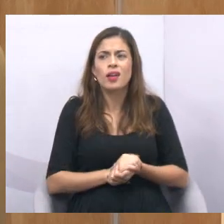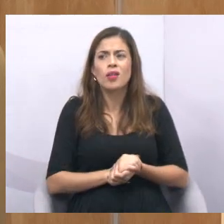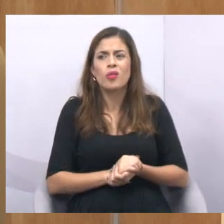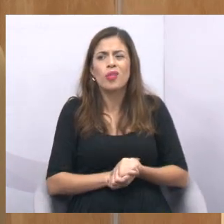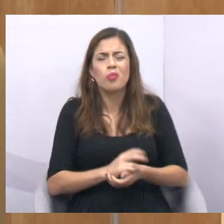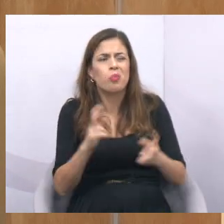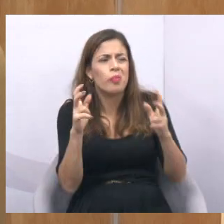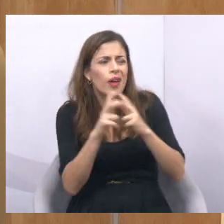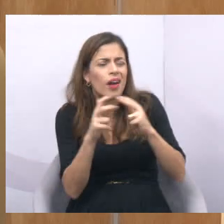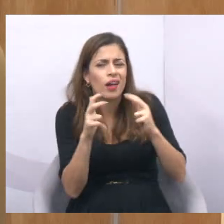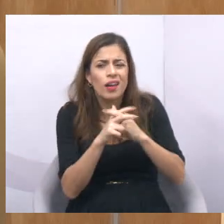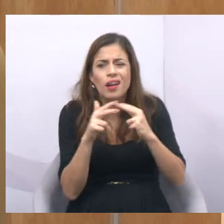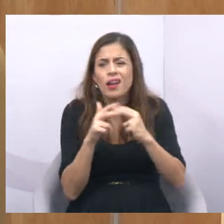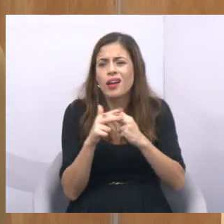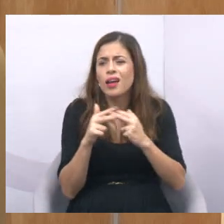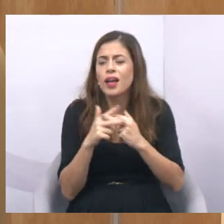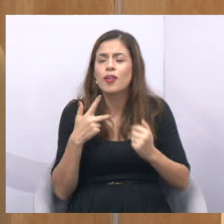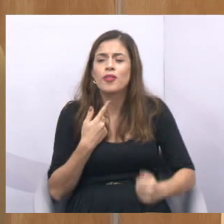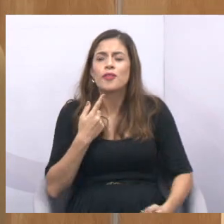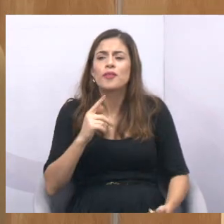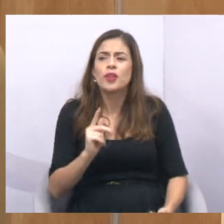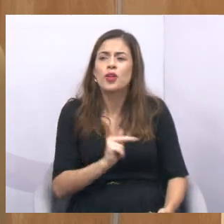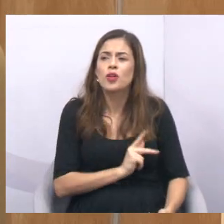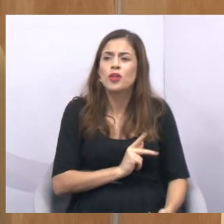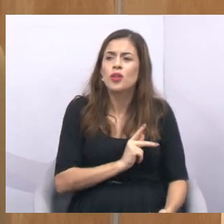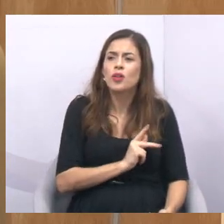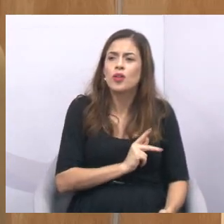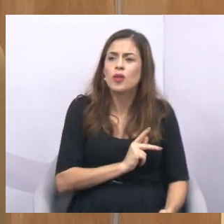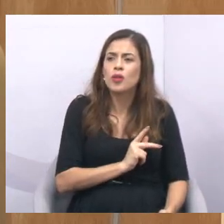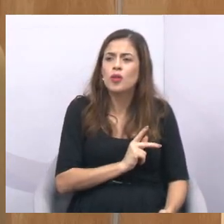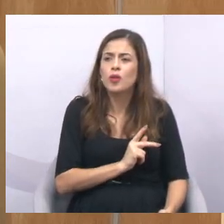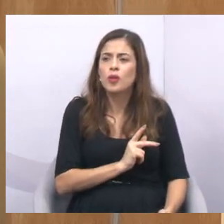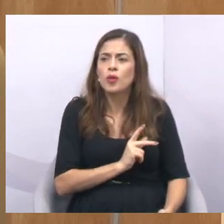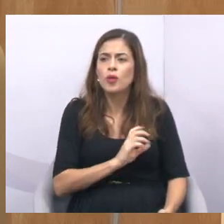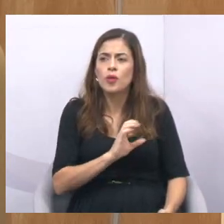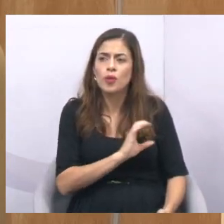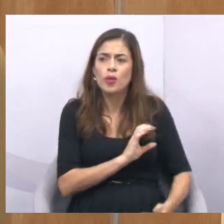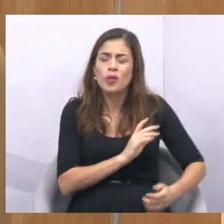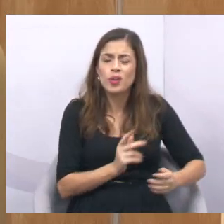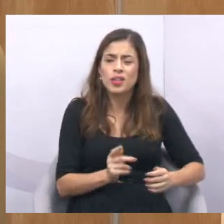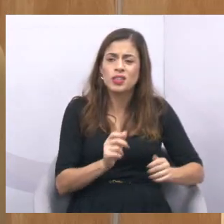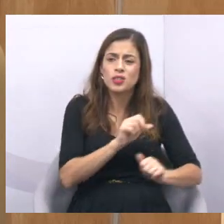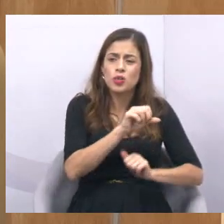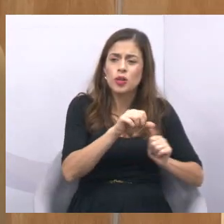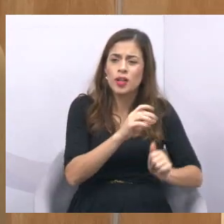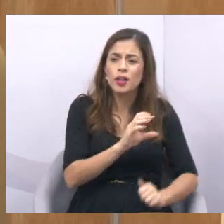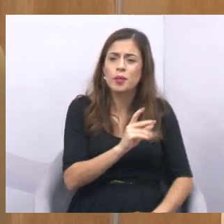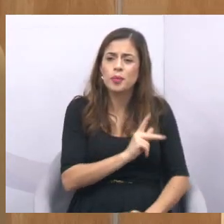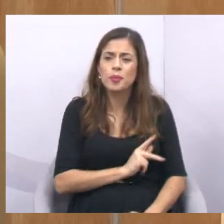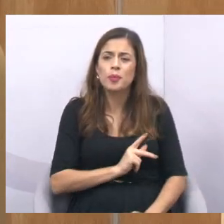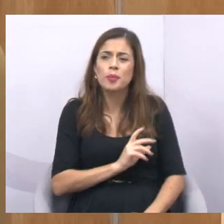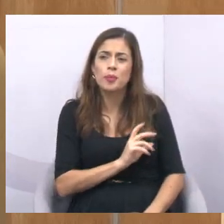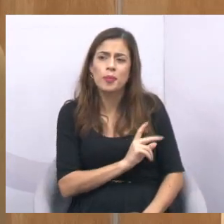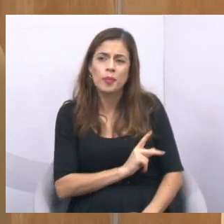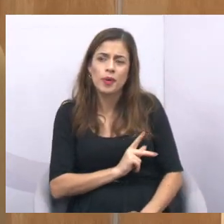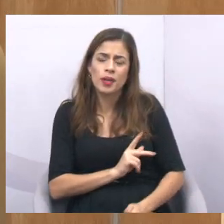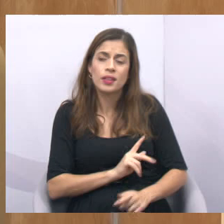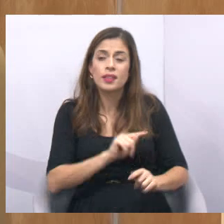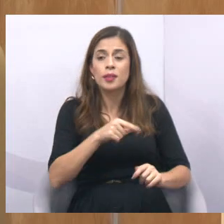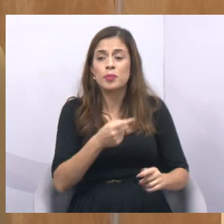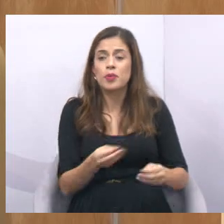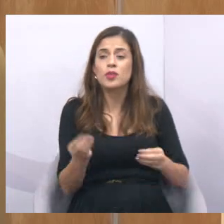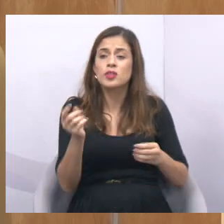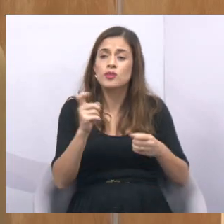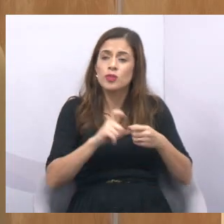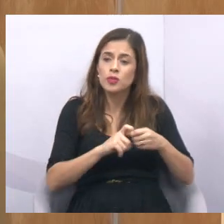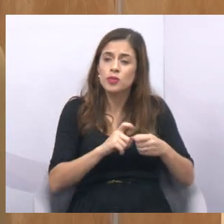eu, Pedro Ives, ter saído do Corinthians, ir para o Palmeiras e jogar lá dentro, em seguida, lá dentro do Corinthians. Mas eu sei que quando